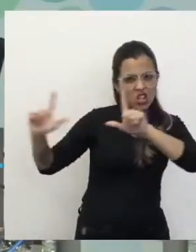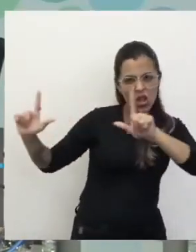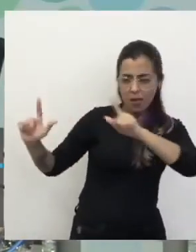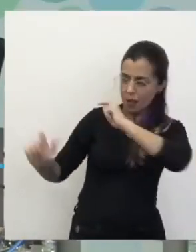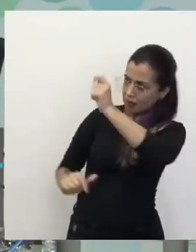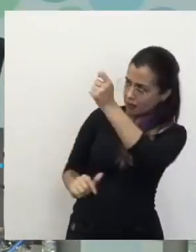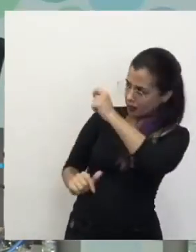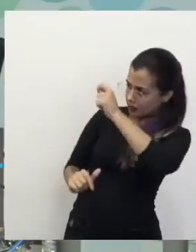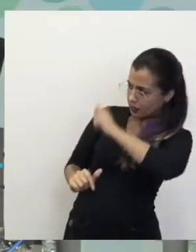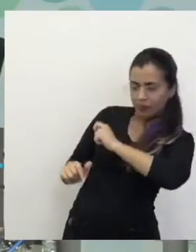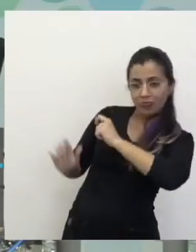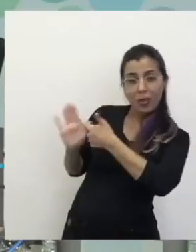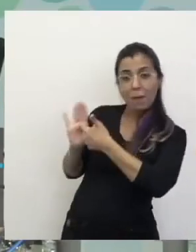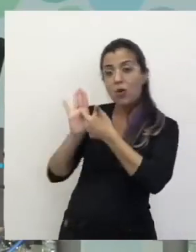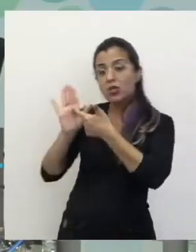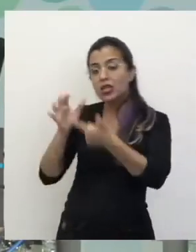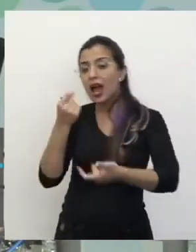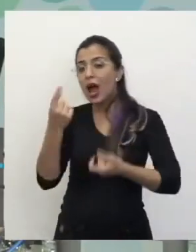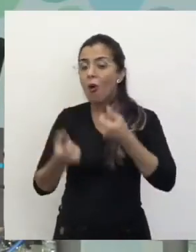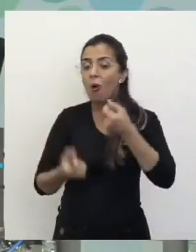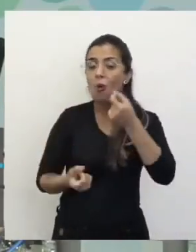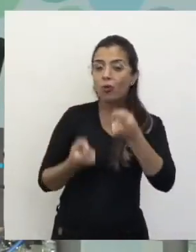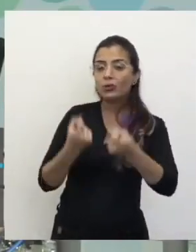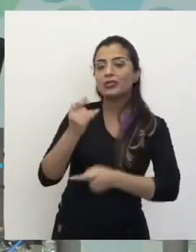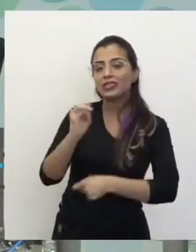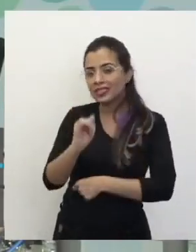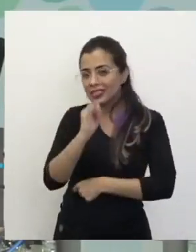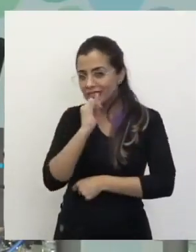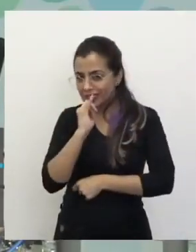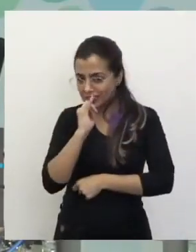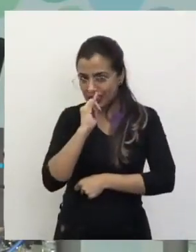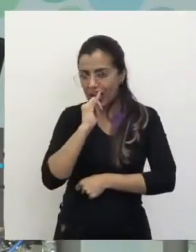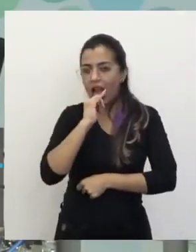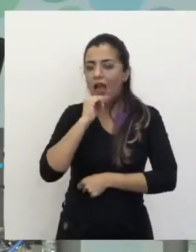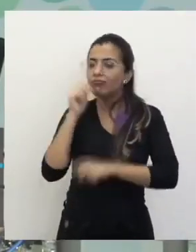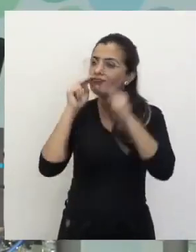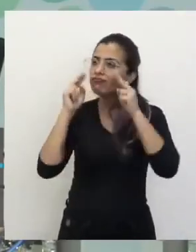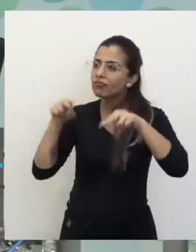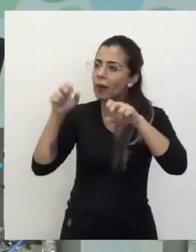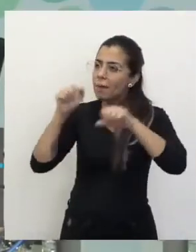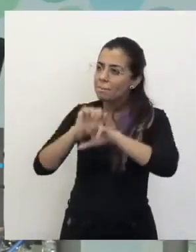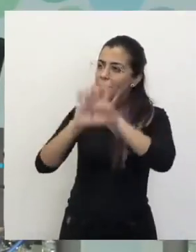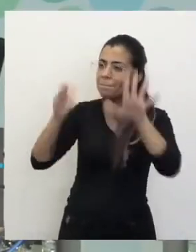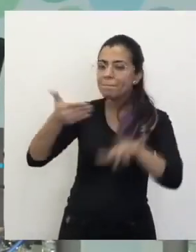mostrar alguns exemplos e aí partir aí daquela